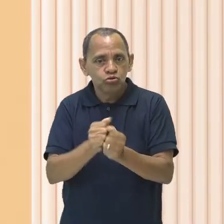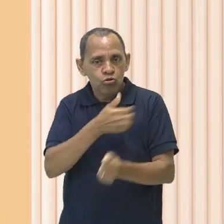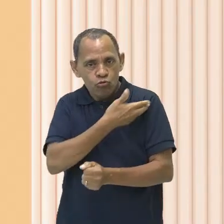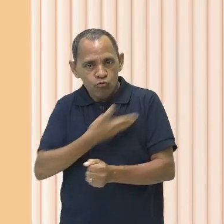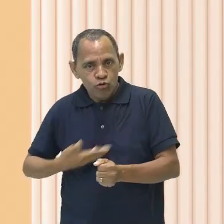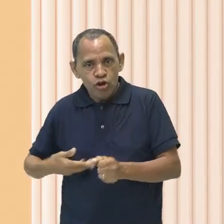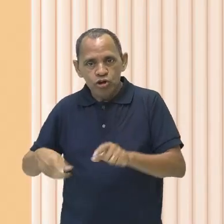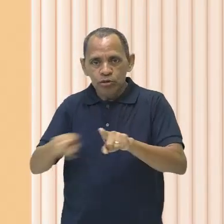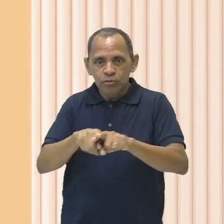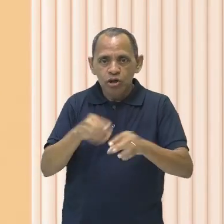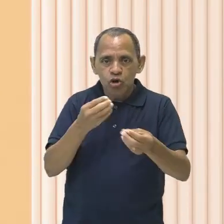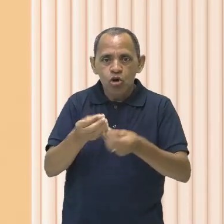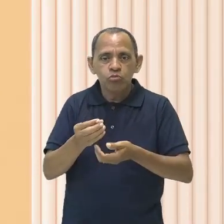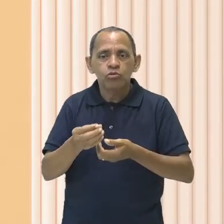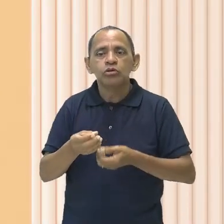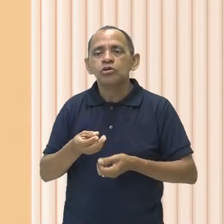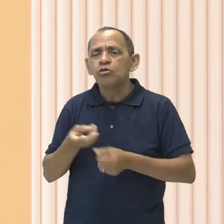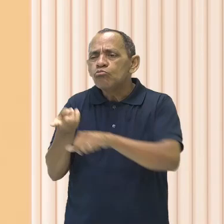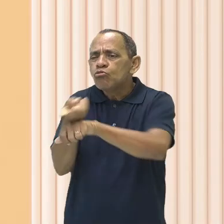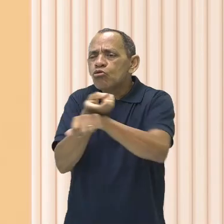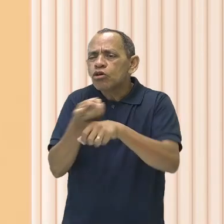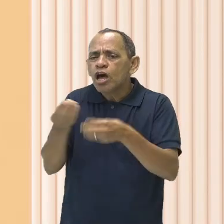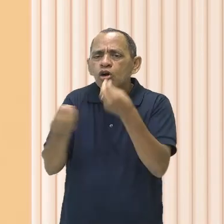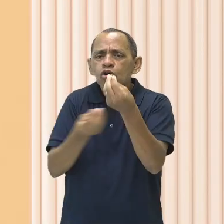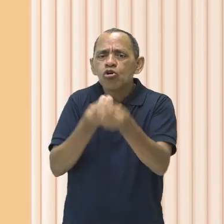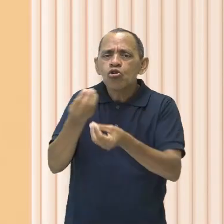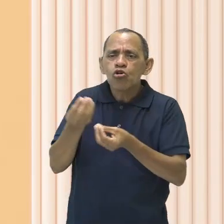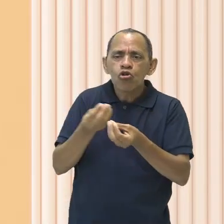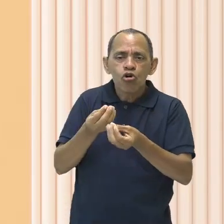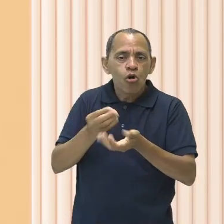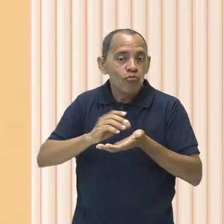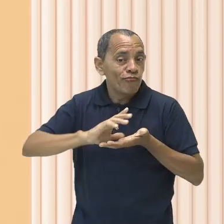buscar um financiamento para esse novo ataque,